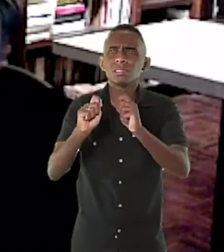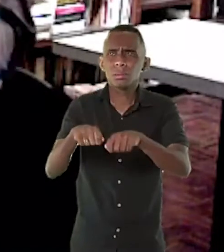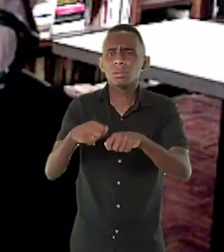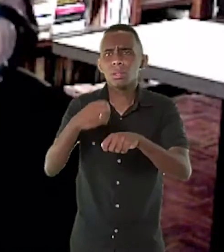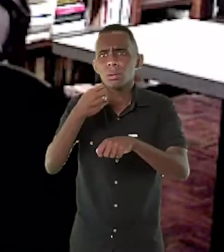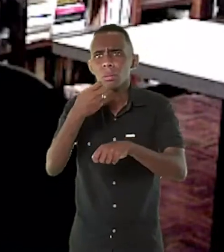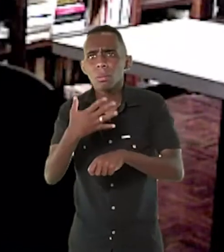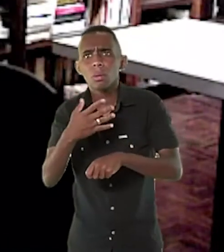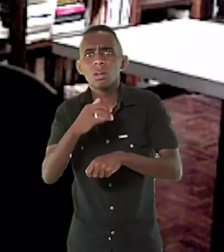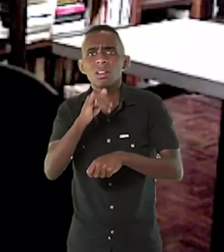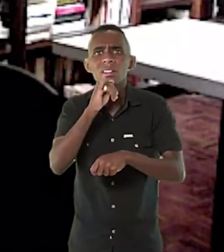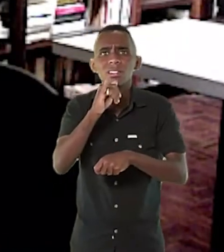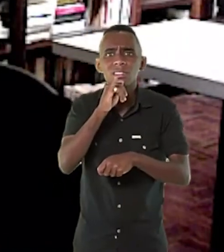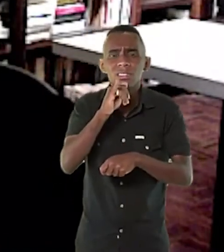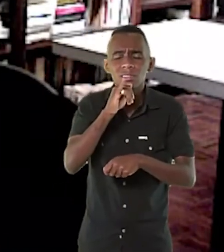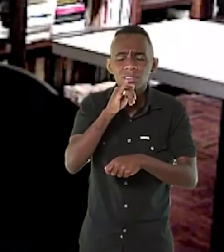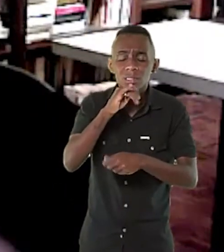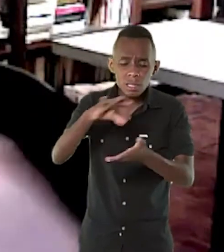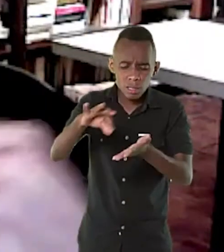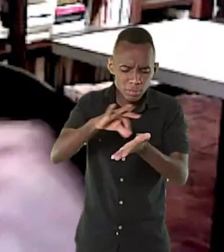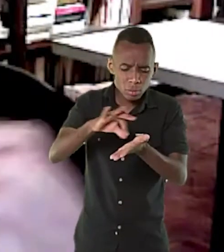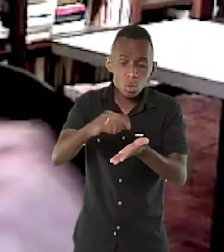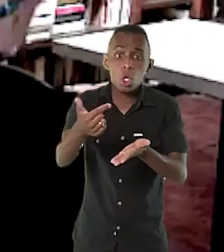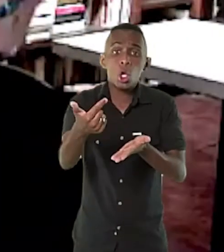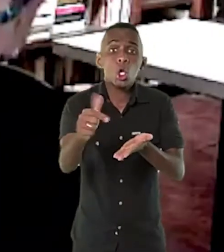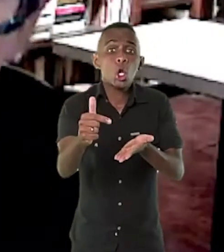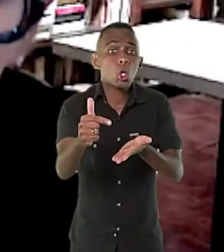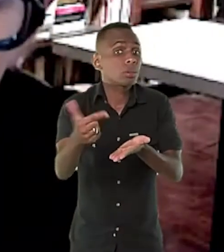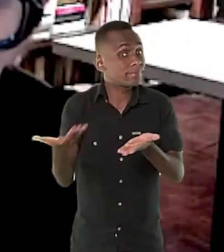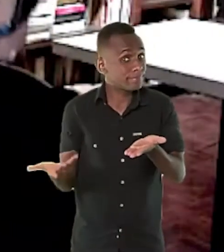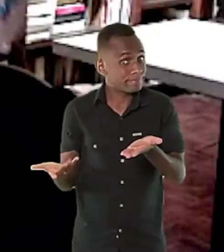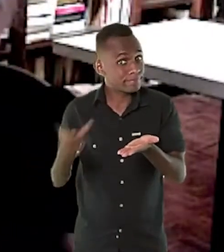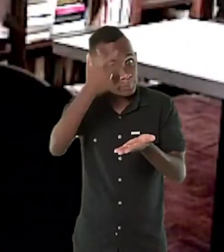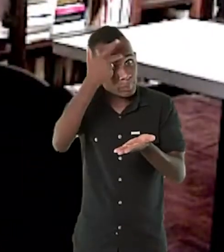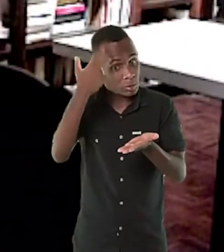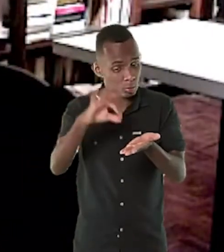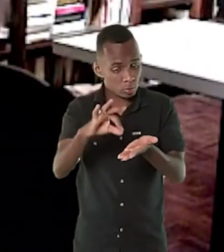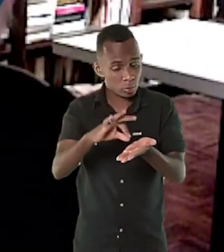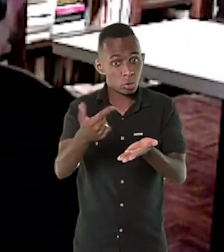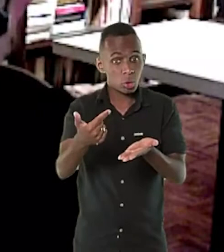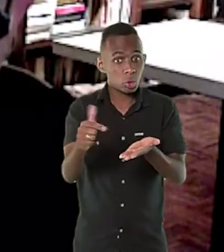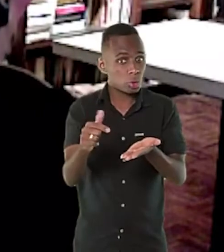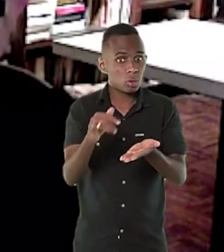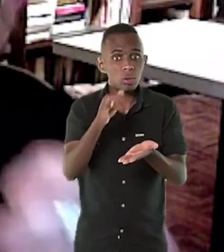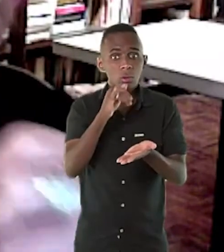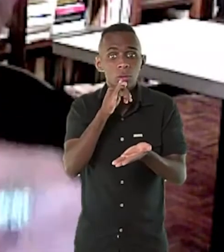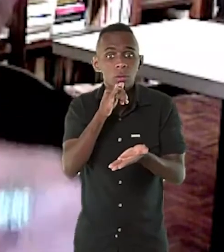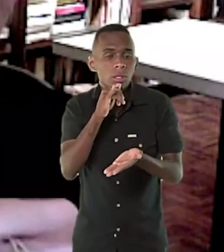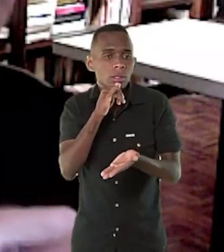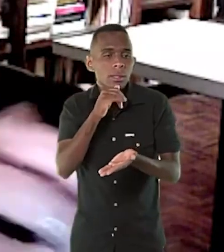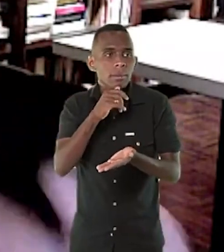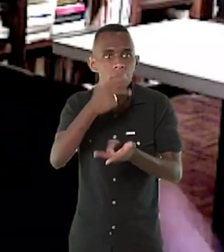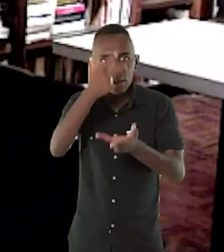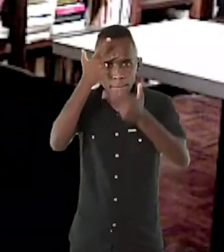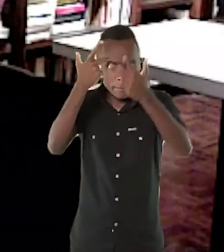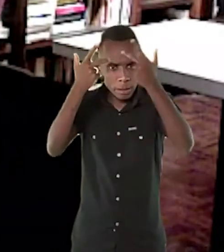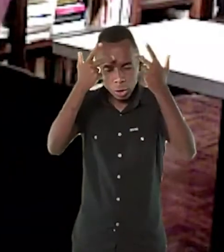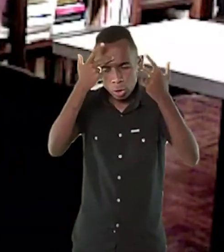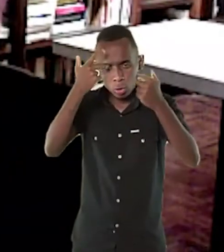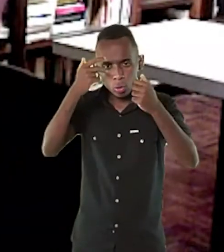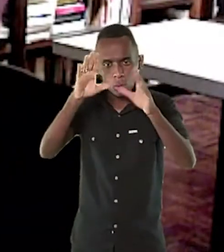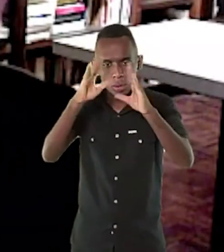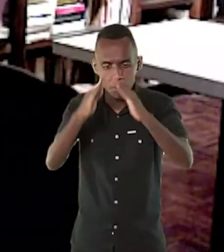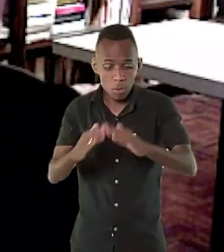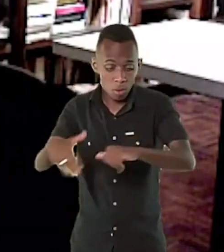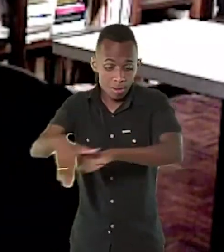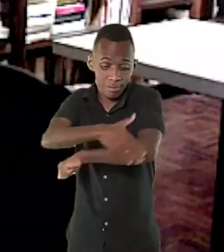que não está ligado ao GPS, que é um morador em condição de rua, por exemplo. Ele pode